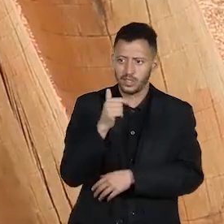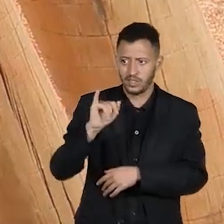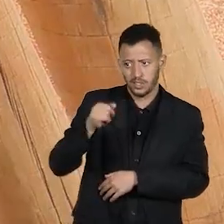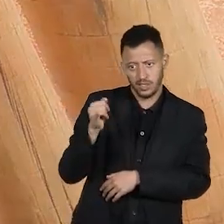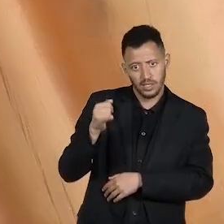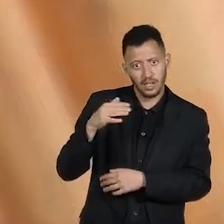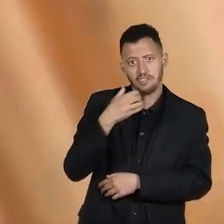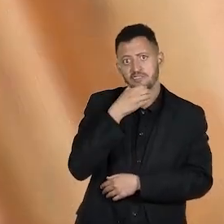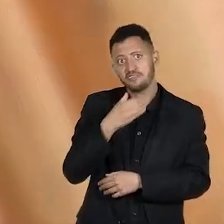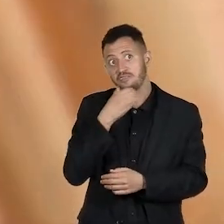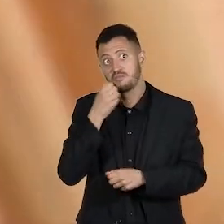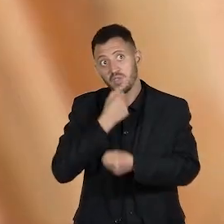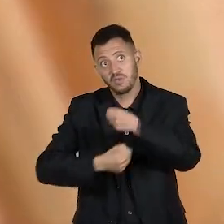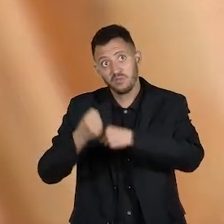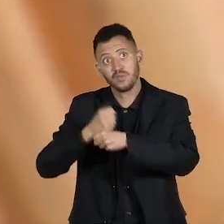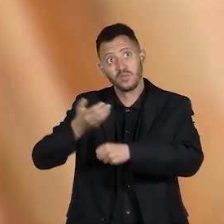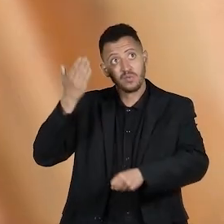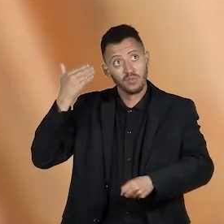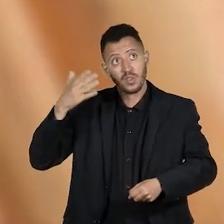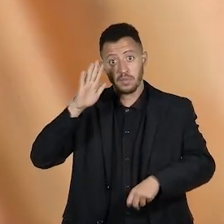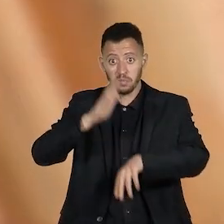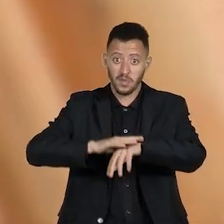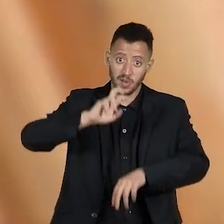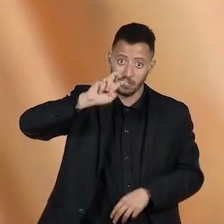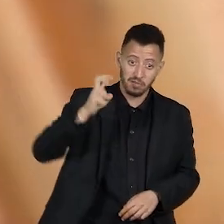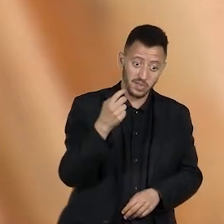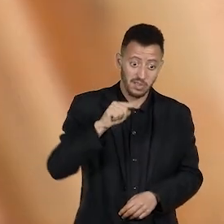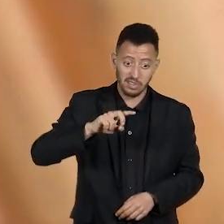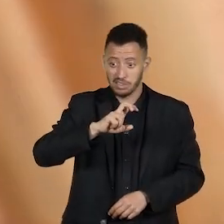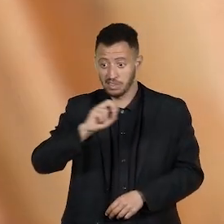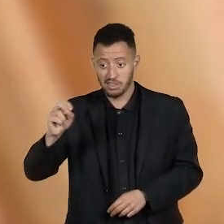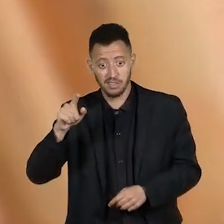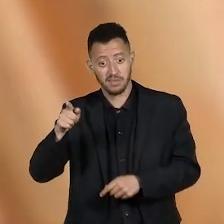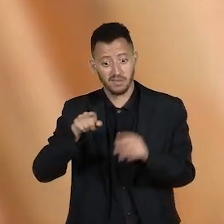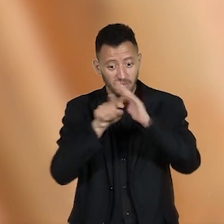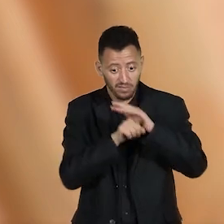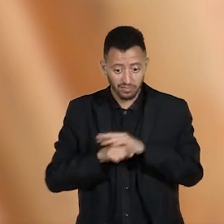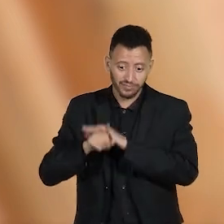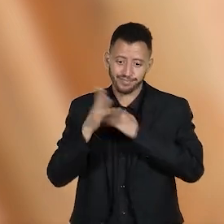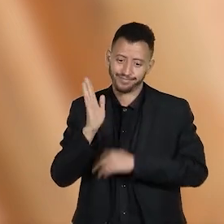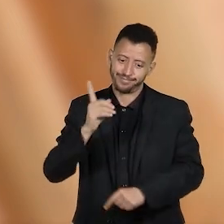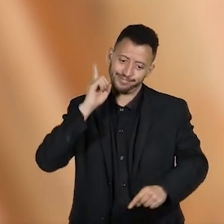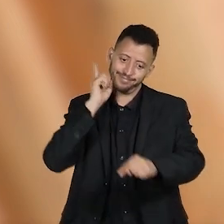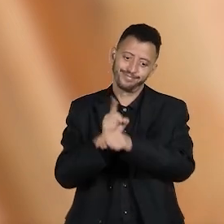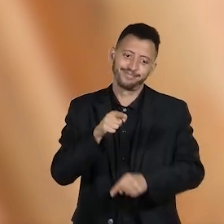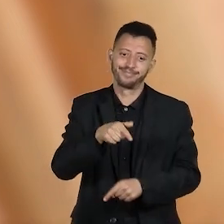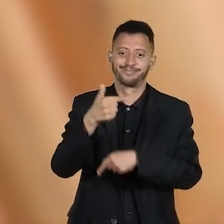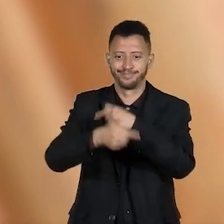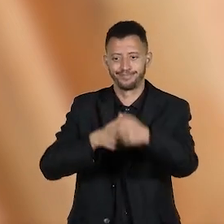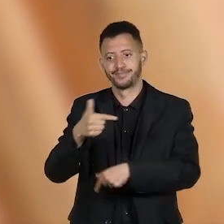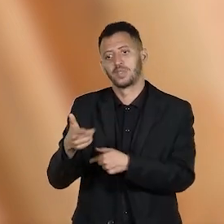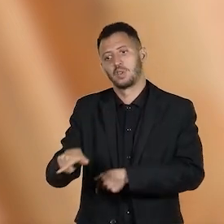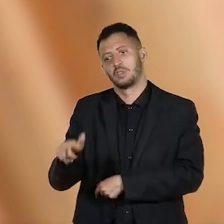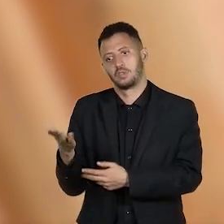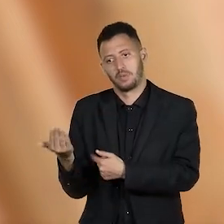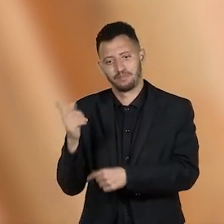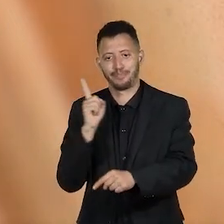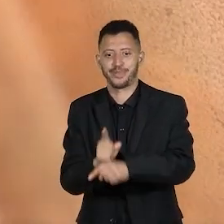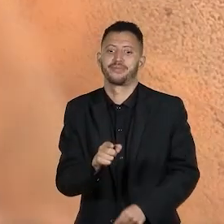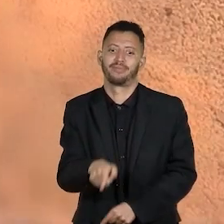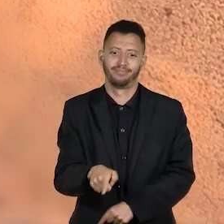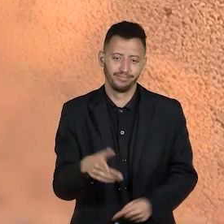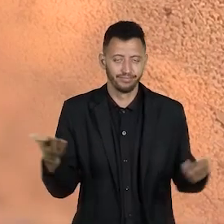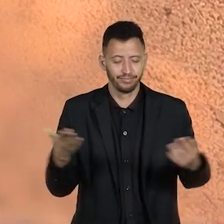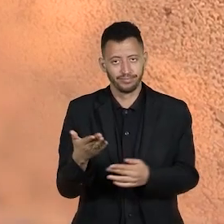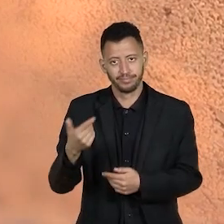entre janeiro e dezembro do ano passado, em mais de 1.500 fiscalizações, foram encontradas situações de trabalho infantil.